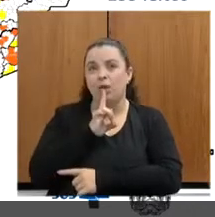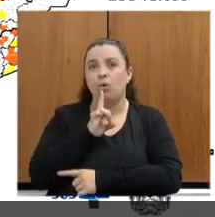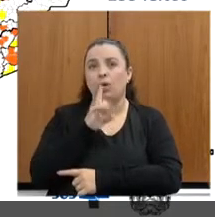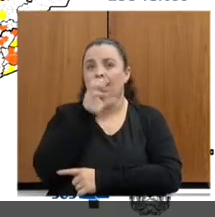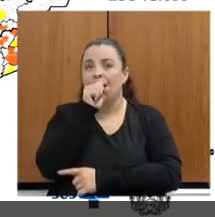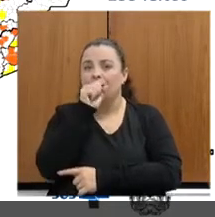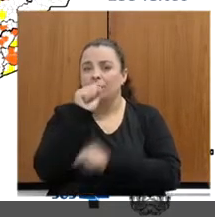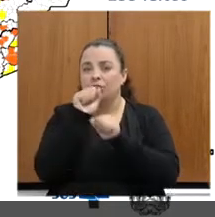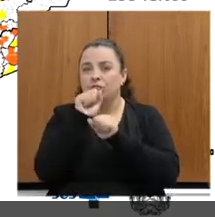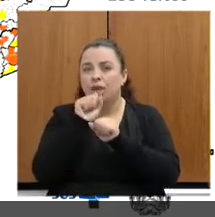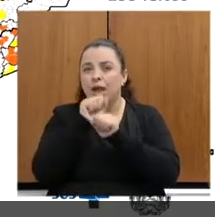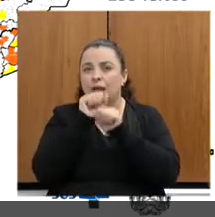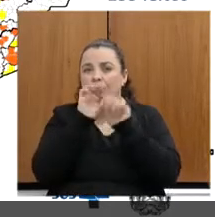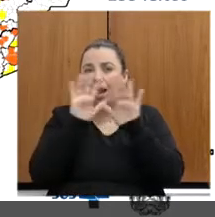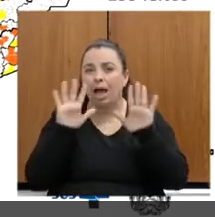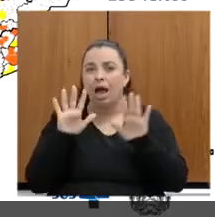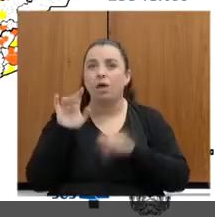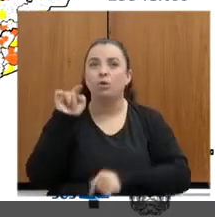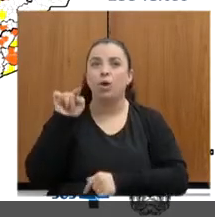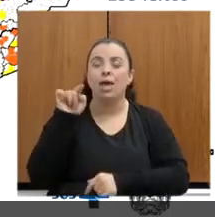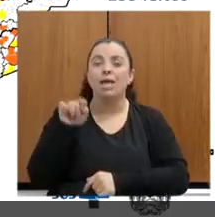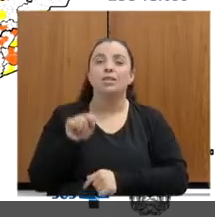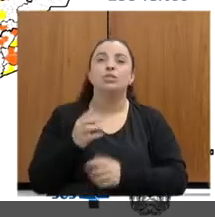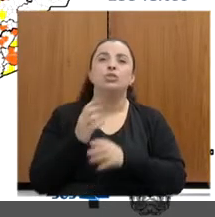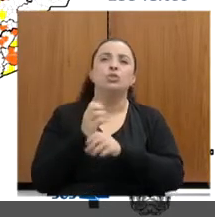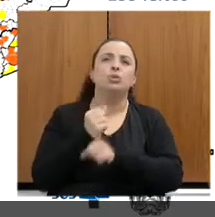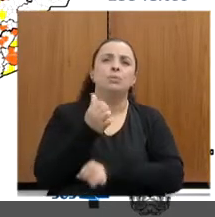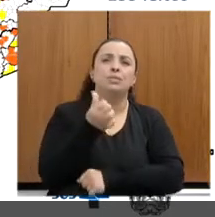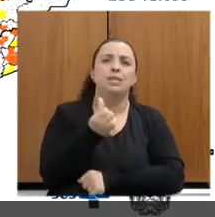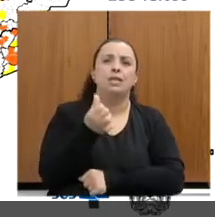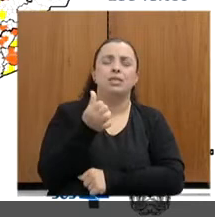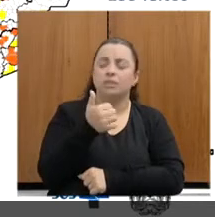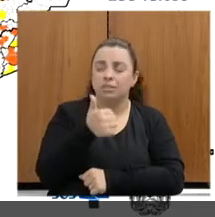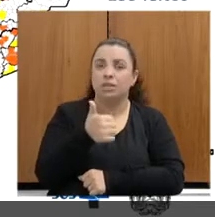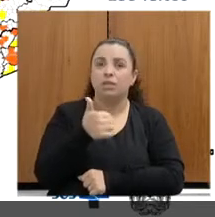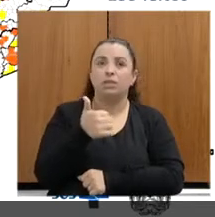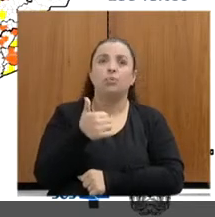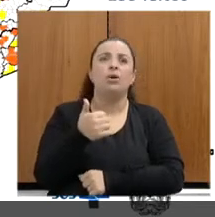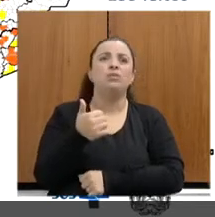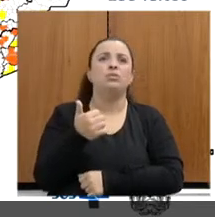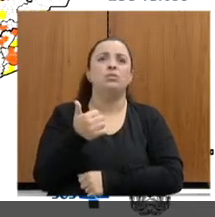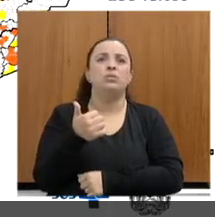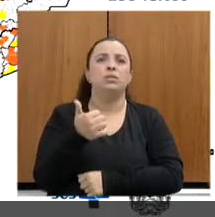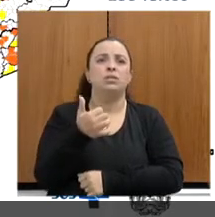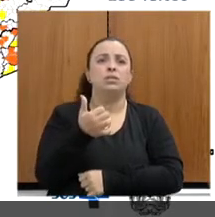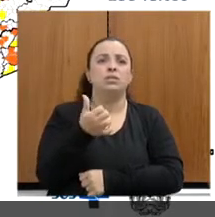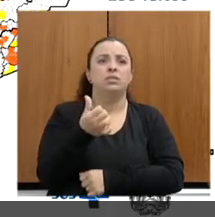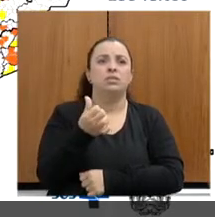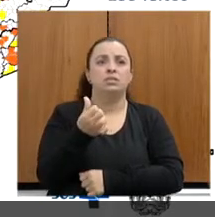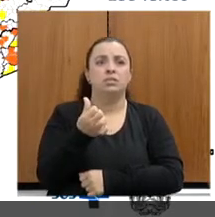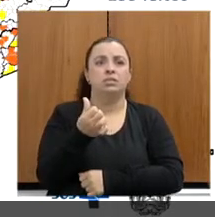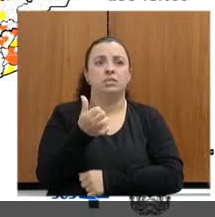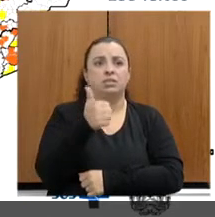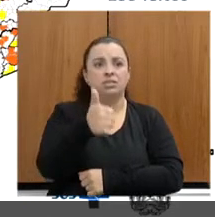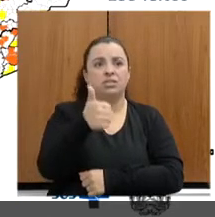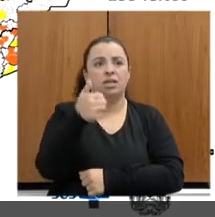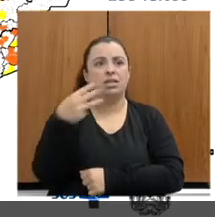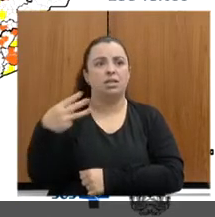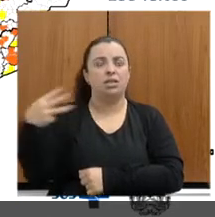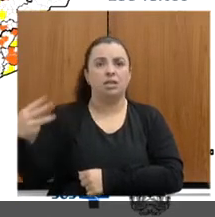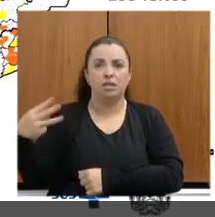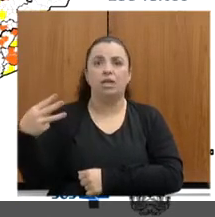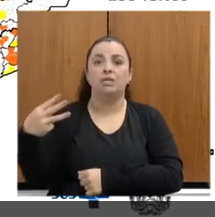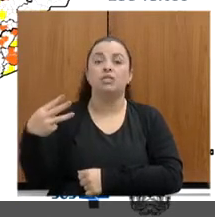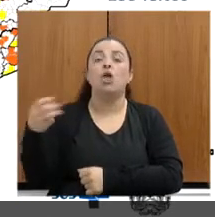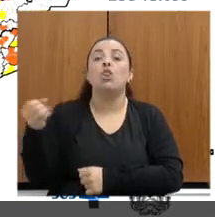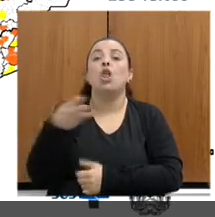leitos novos os 133 leitos novos implantados então quando a gente olha lá no noroeste de Minas que não tinha nada